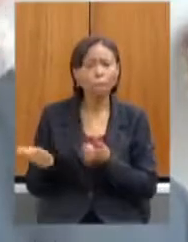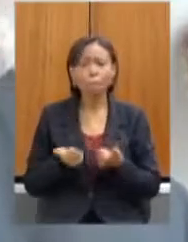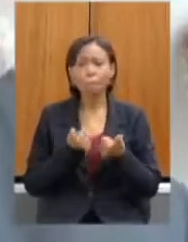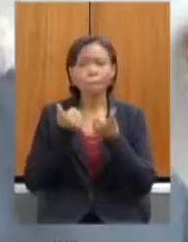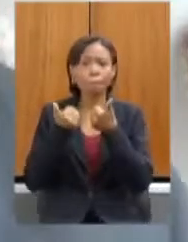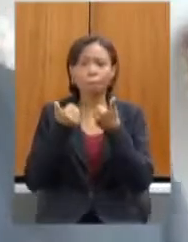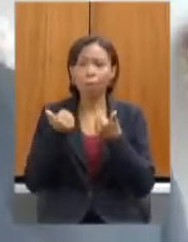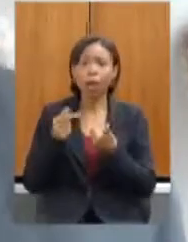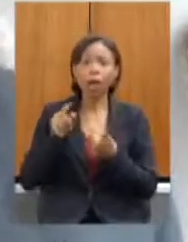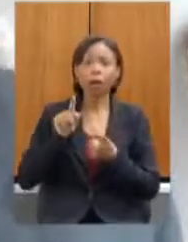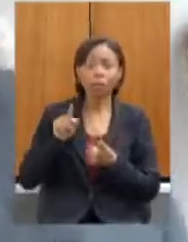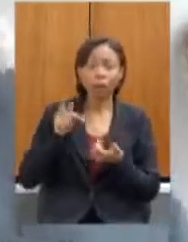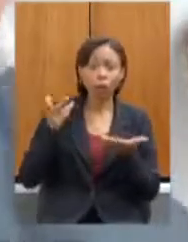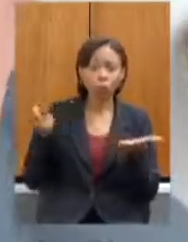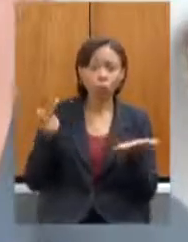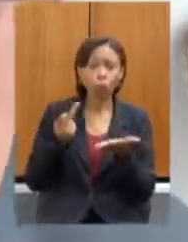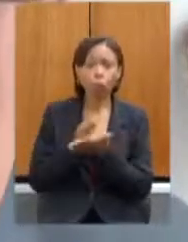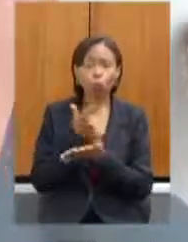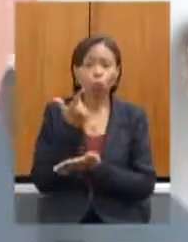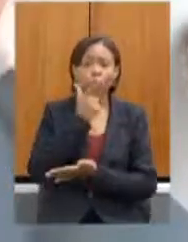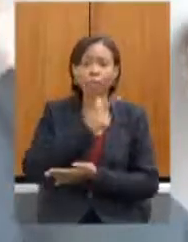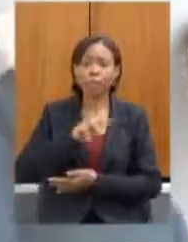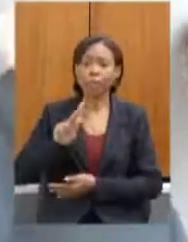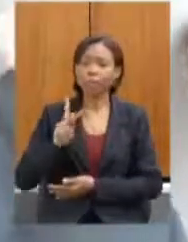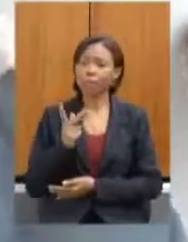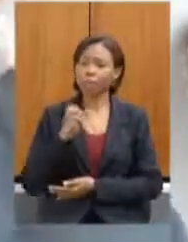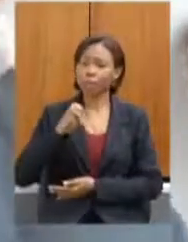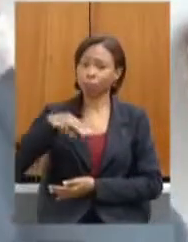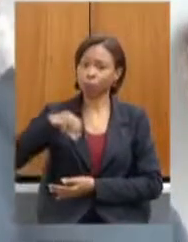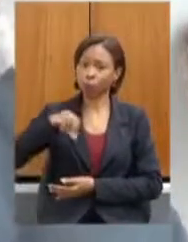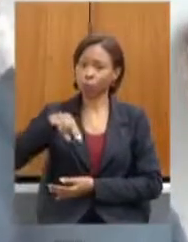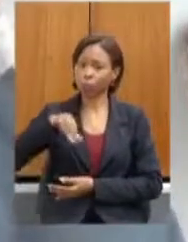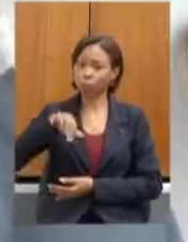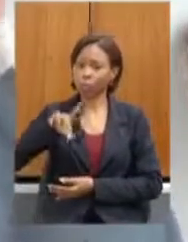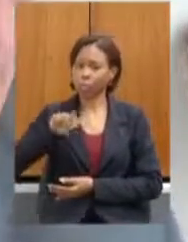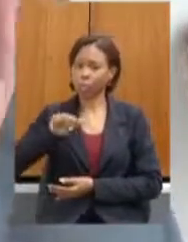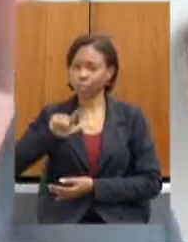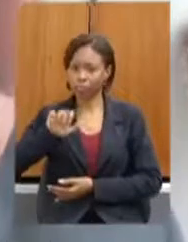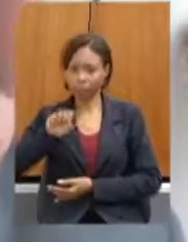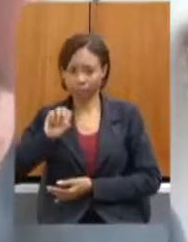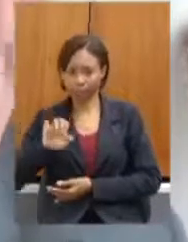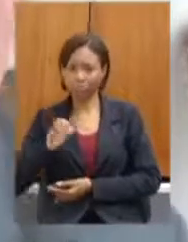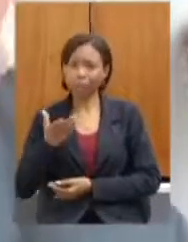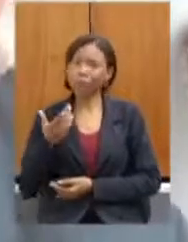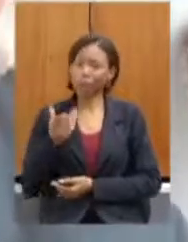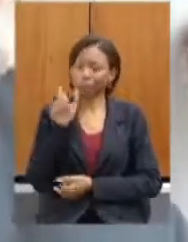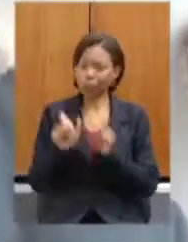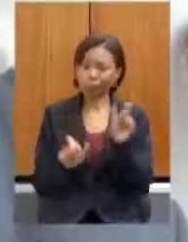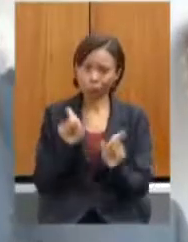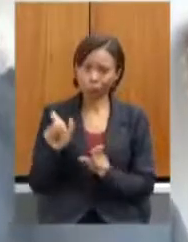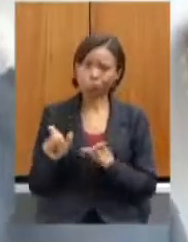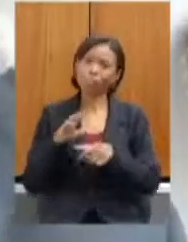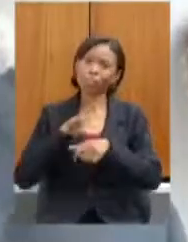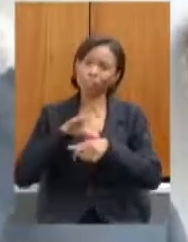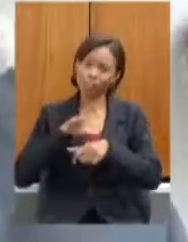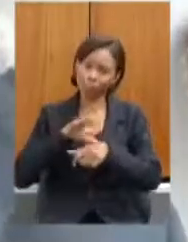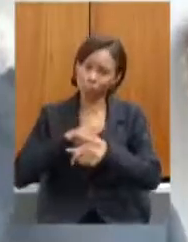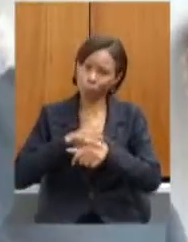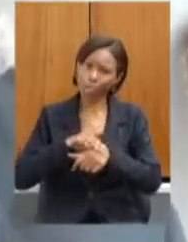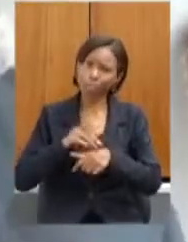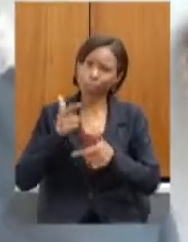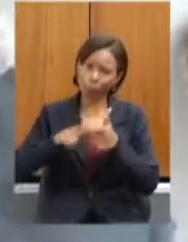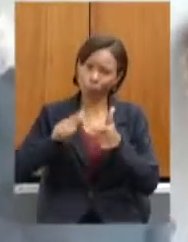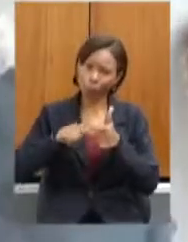tornar chegaram a hemodiálise mais perto dos pacientes que têm aí o problema renal precisam passar por